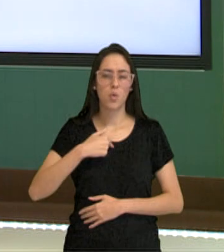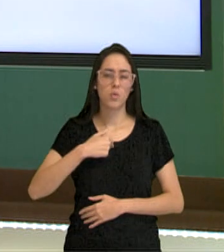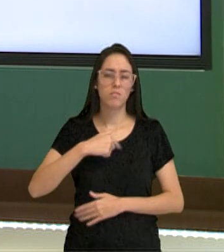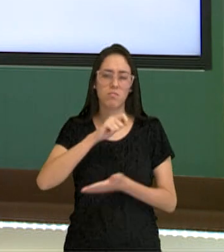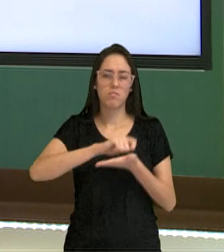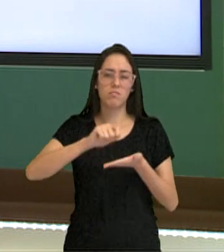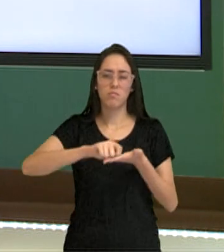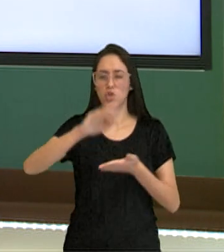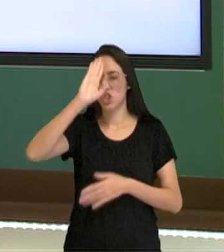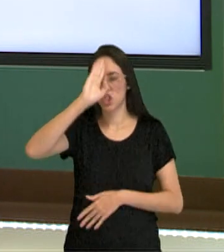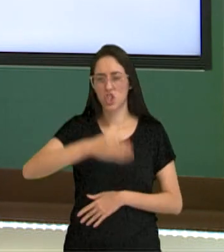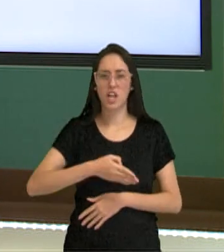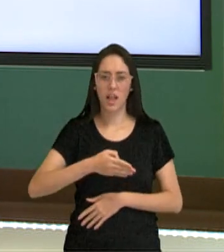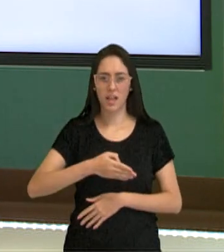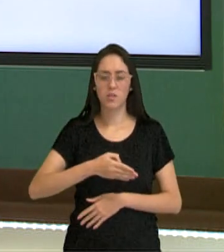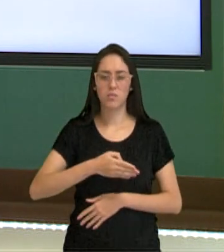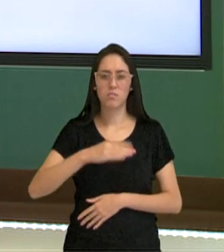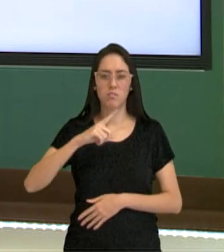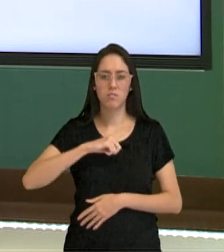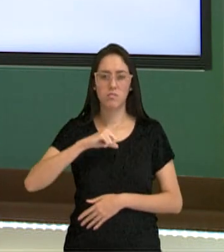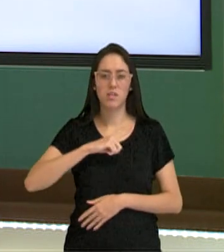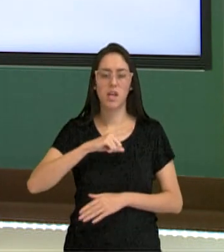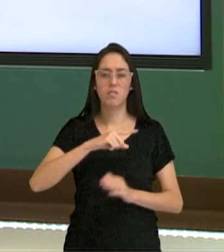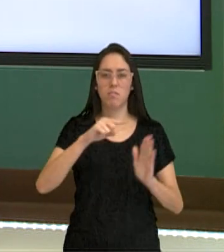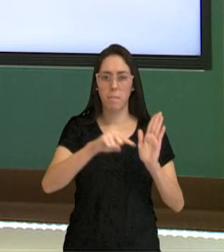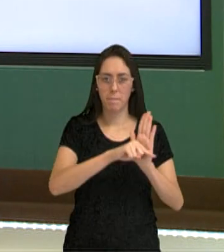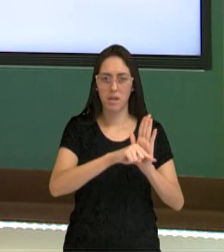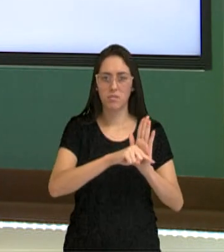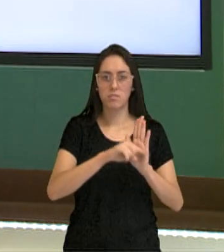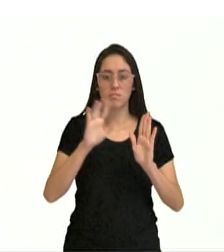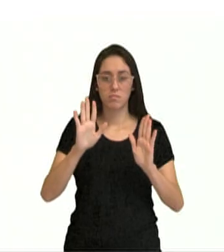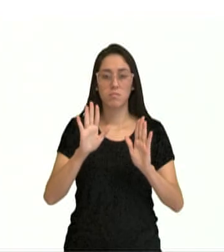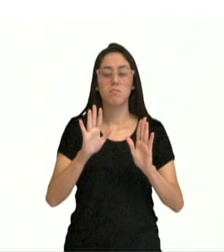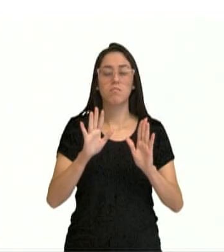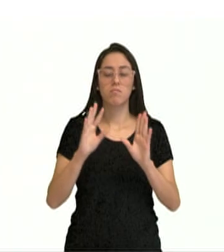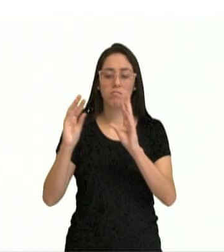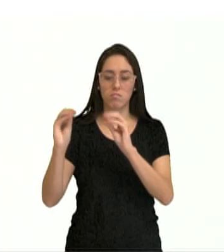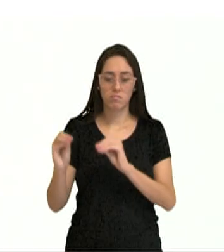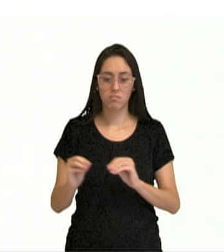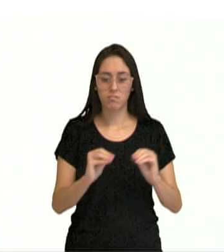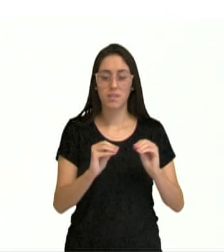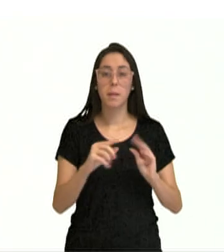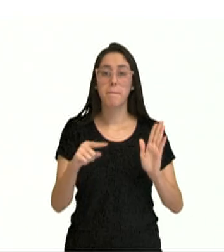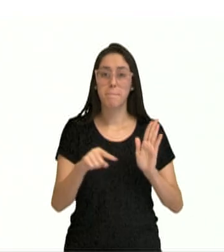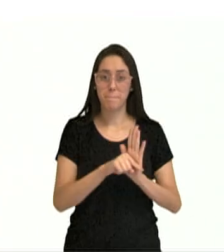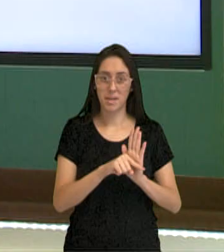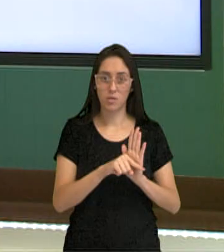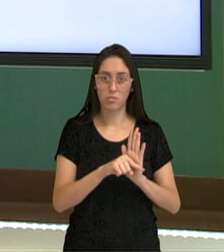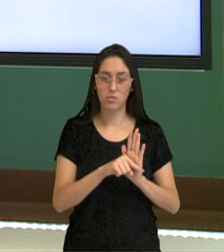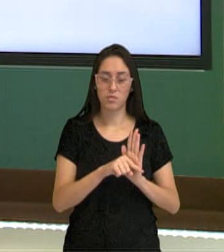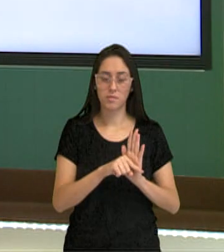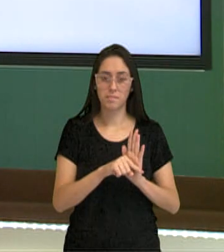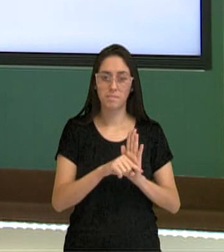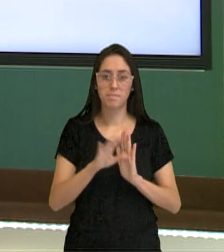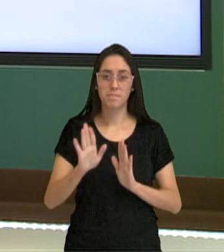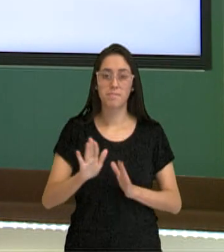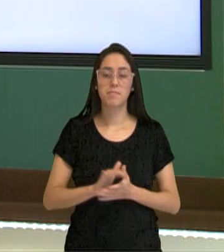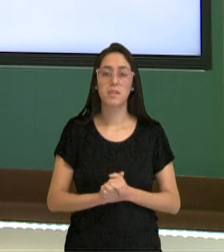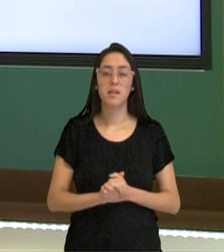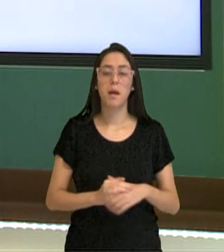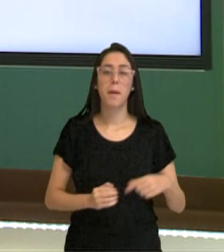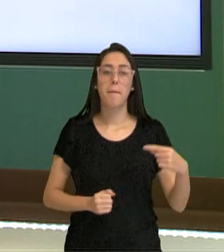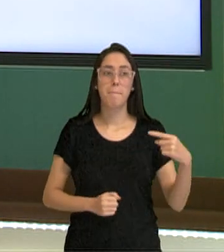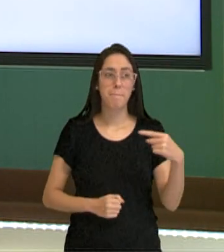como se eu estivesse subtraindo 2m dos dois lados. Então, passei subtraindo. E esse, ao mesmo tempo, esse menos 8 que está